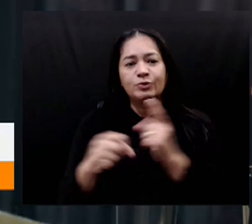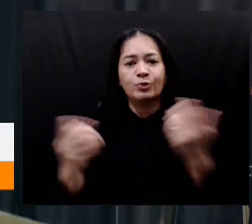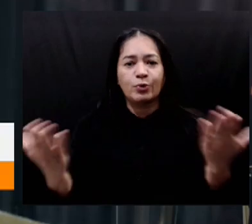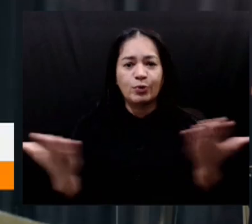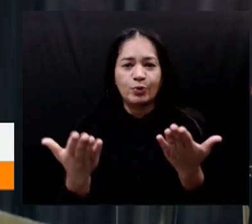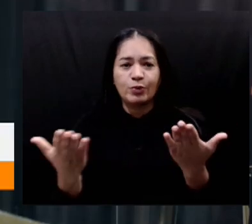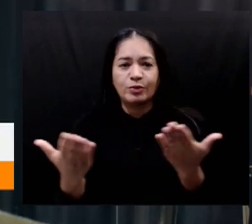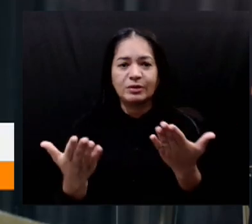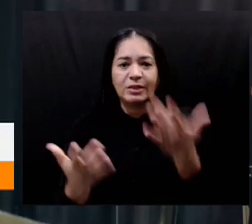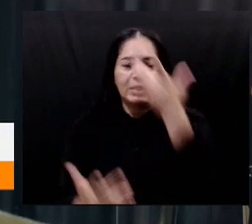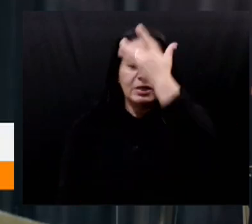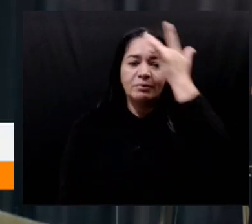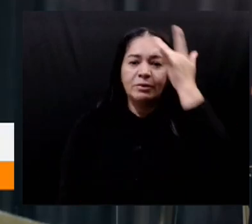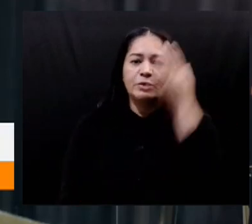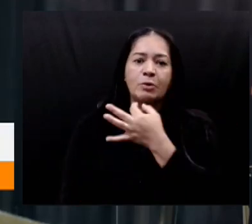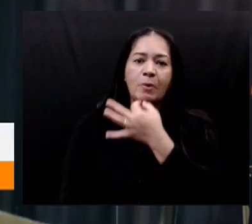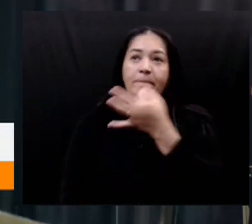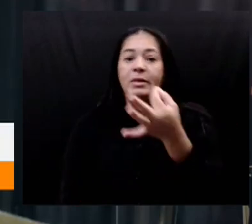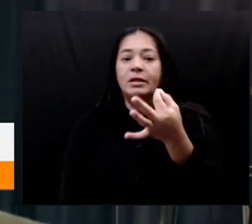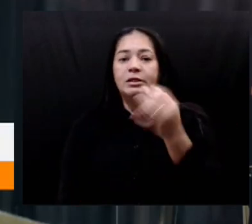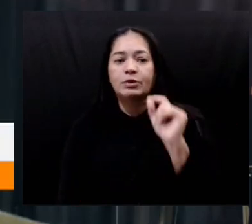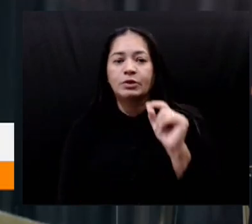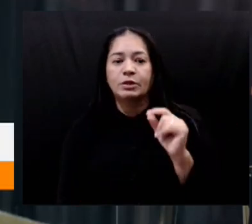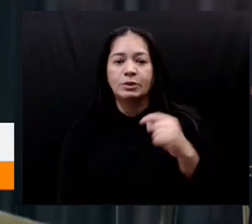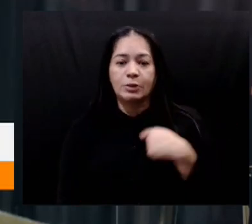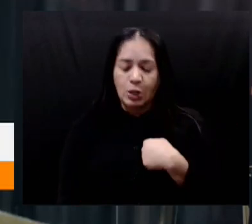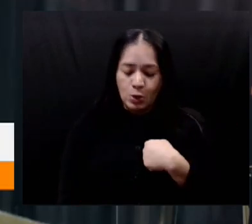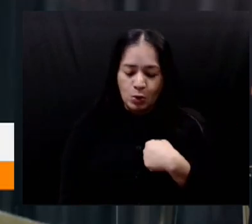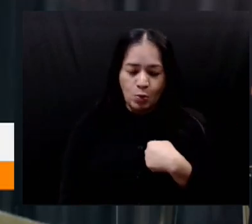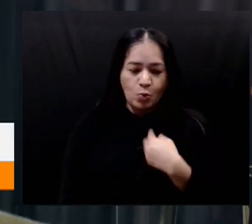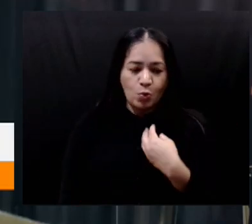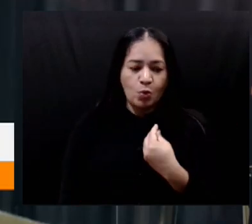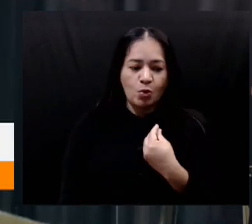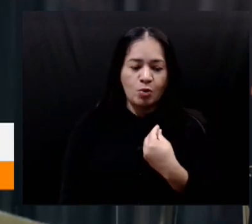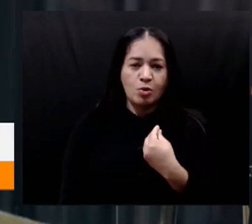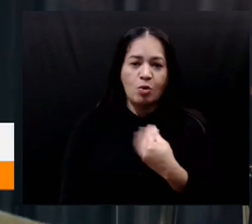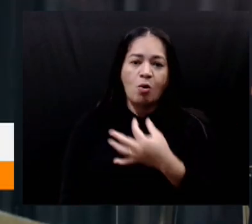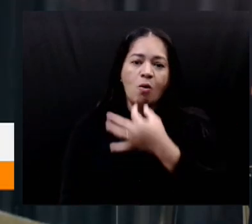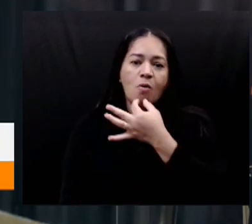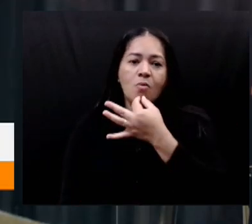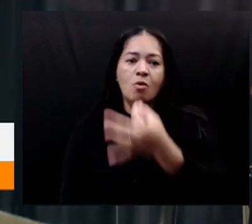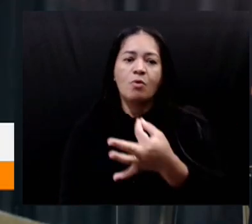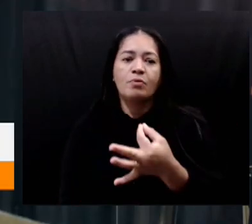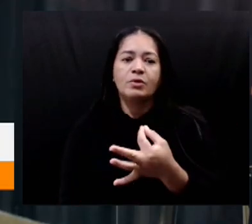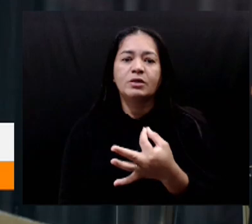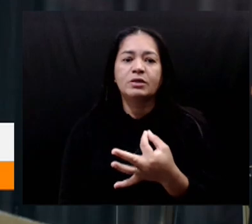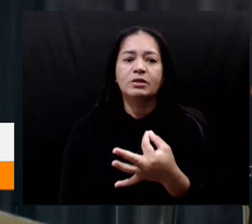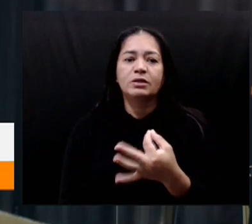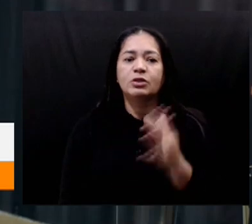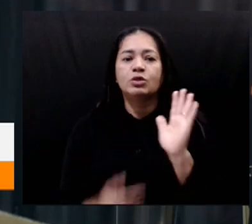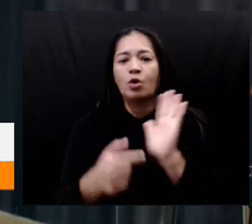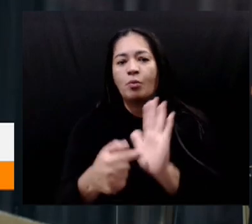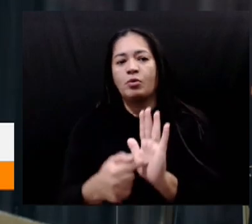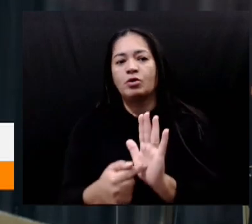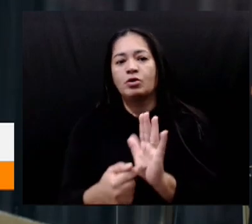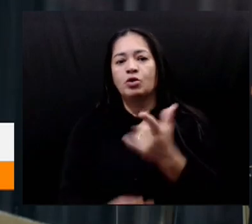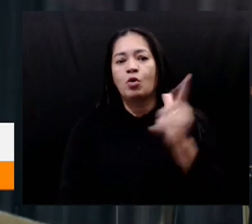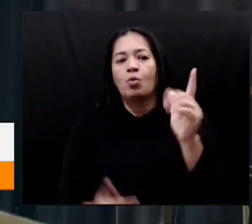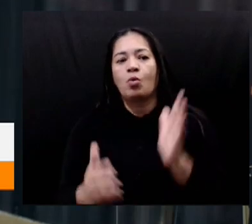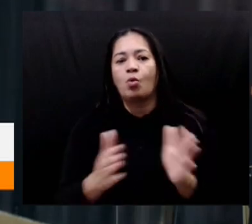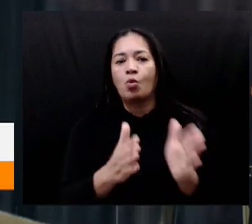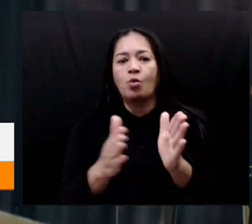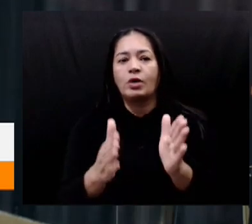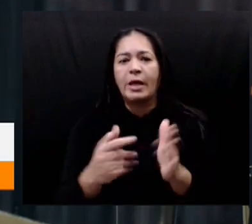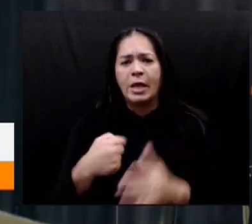acham que, porque eu estou dando uma opinião, eu estou mostrando um outro caminho, eu estou julgando